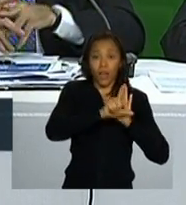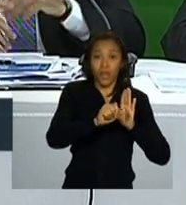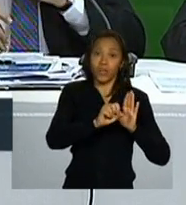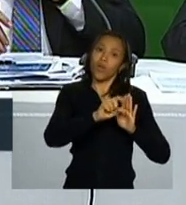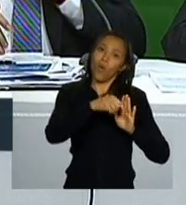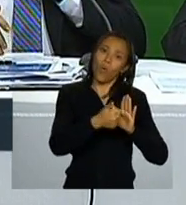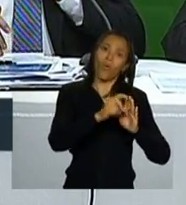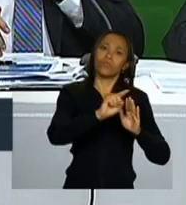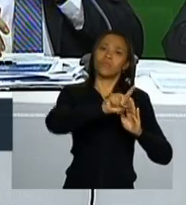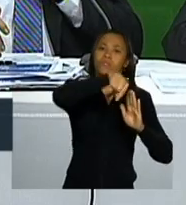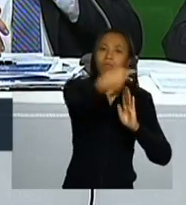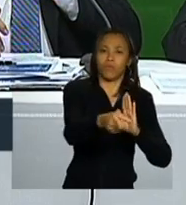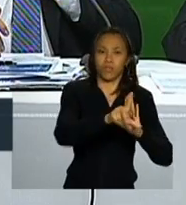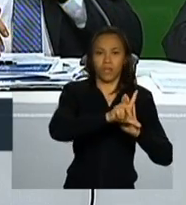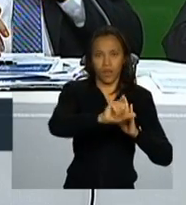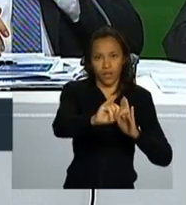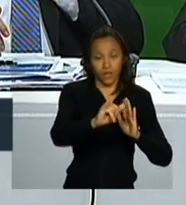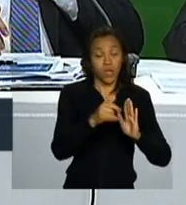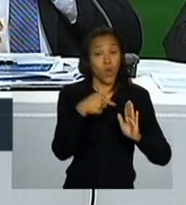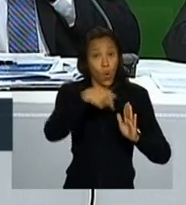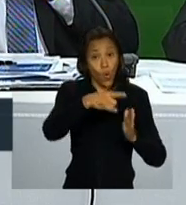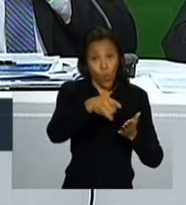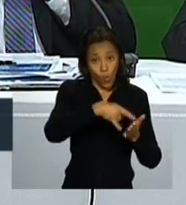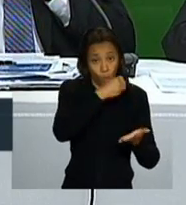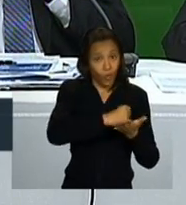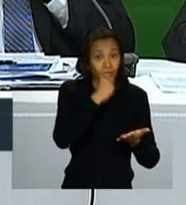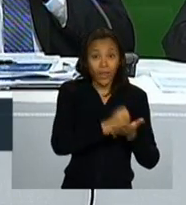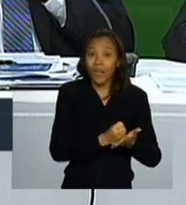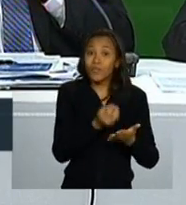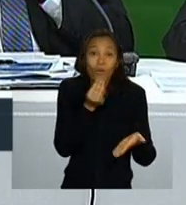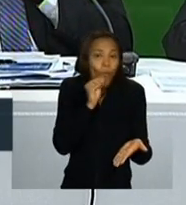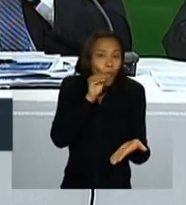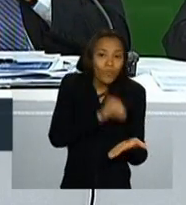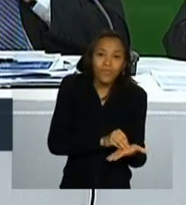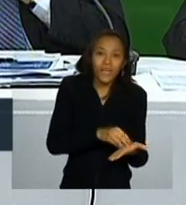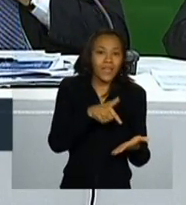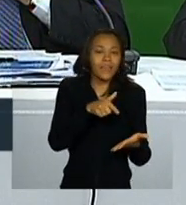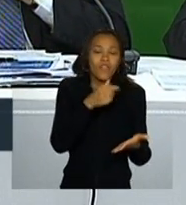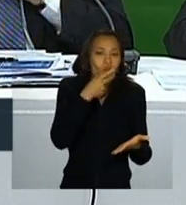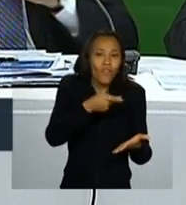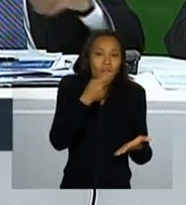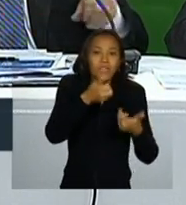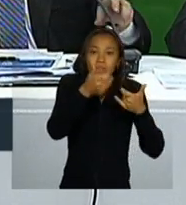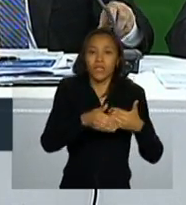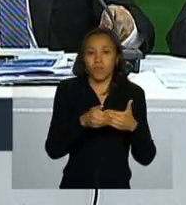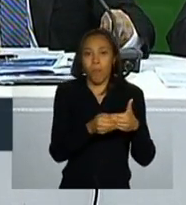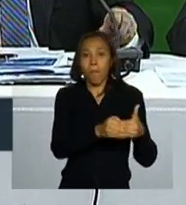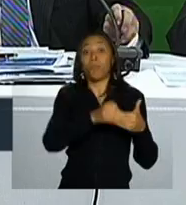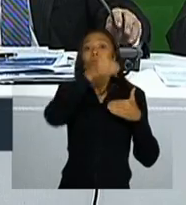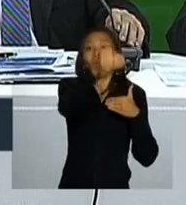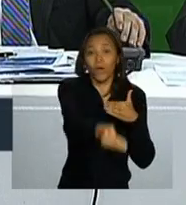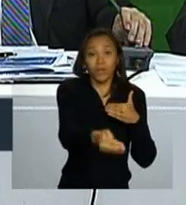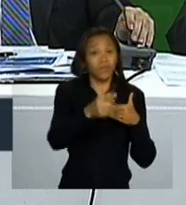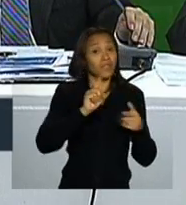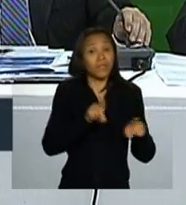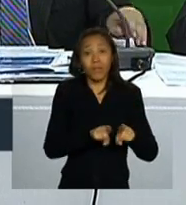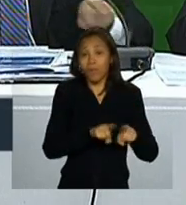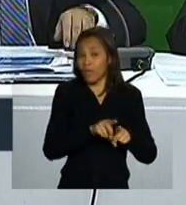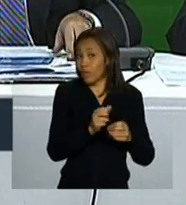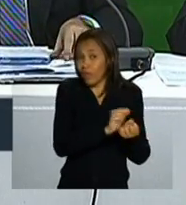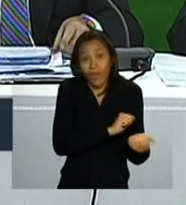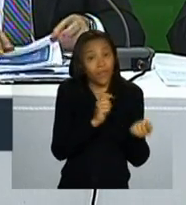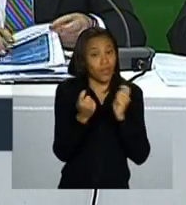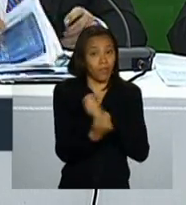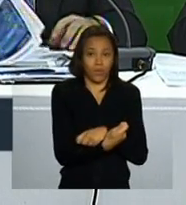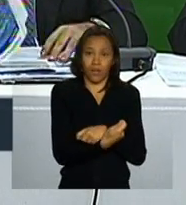à Lei 8.630. O contrato não prevê a possibilidade de prorrogação e nem foi feita a adaptação desses